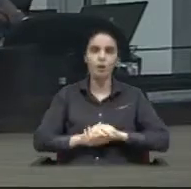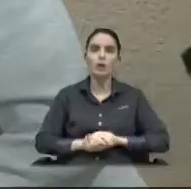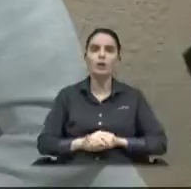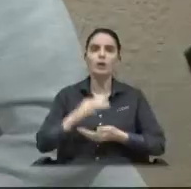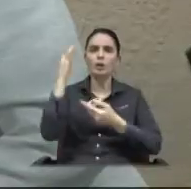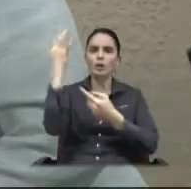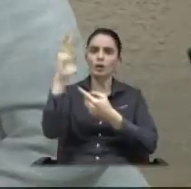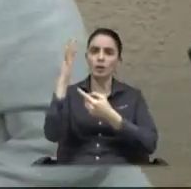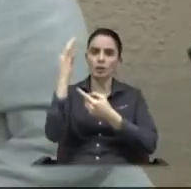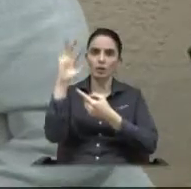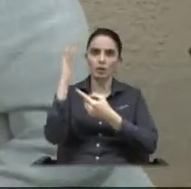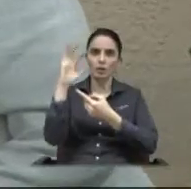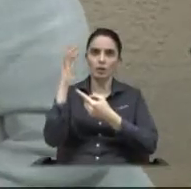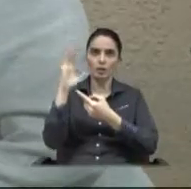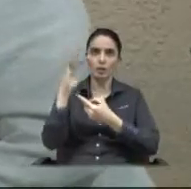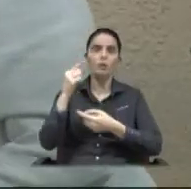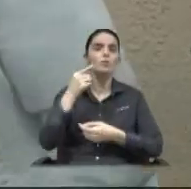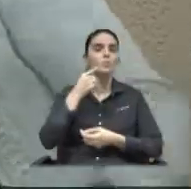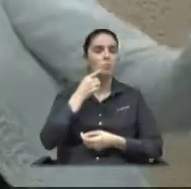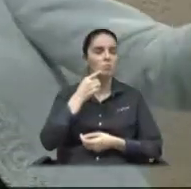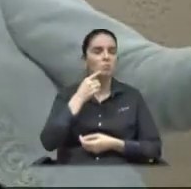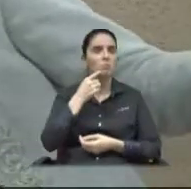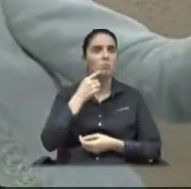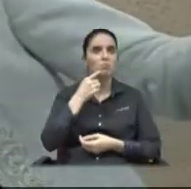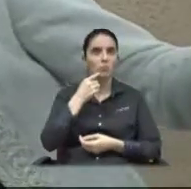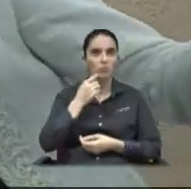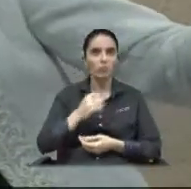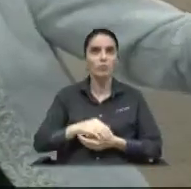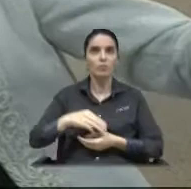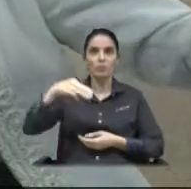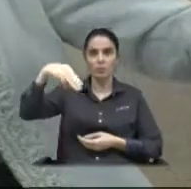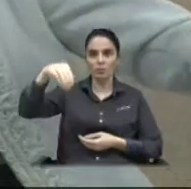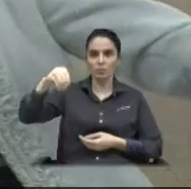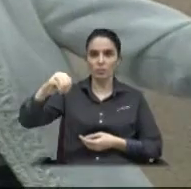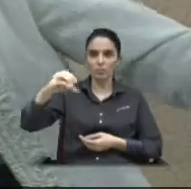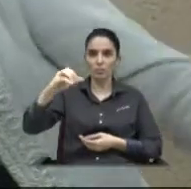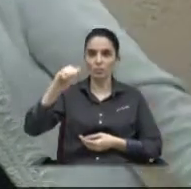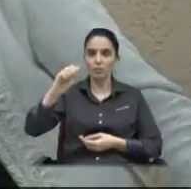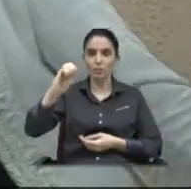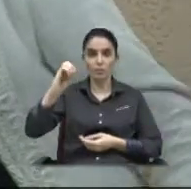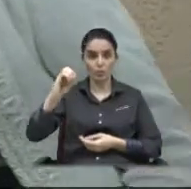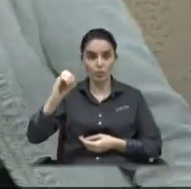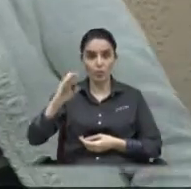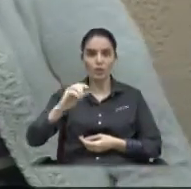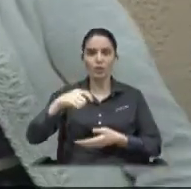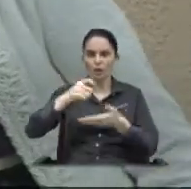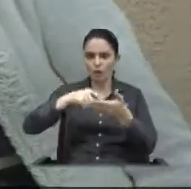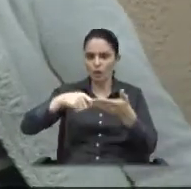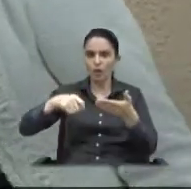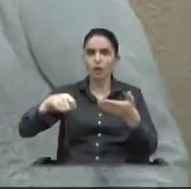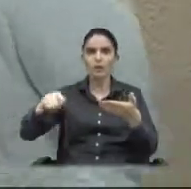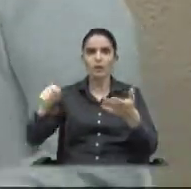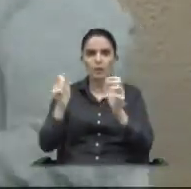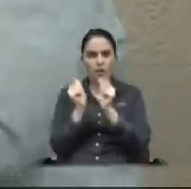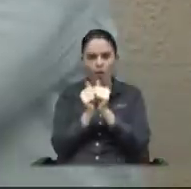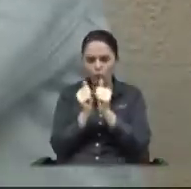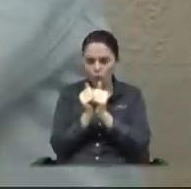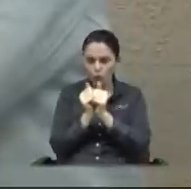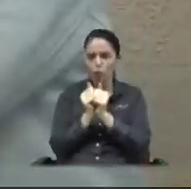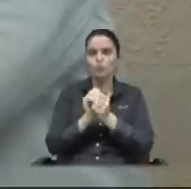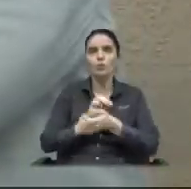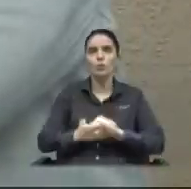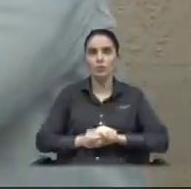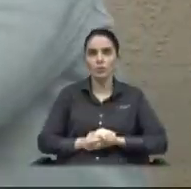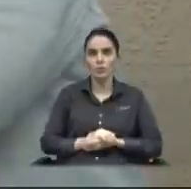parabenizá-lo o vereador cleyton por é por esta moção eu faço questão de assinar enquanto signatária e